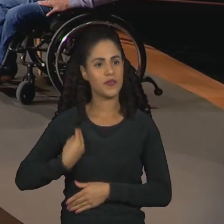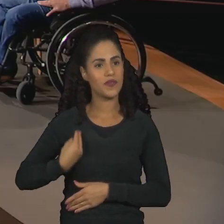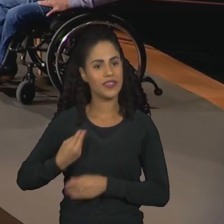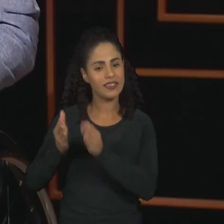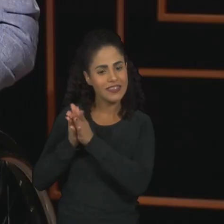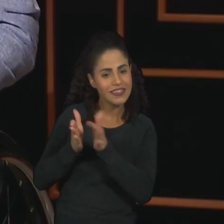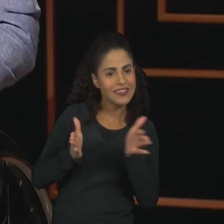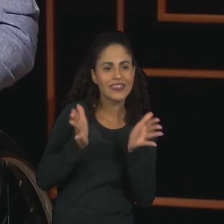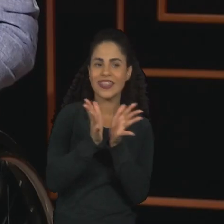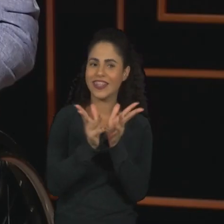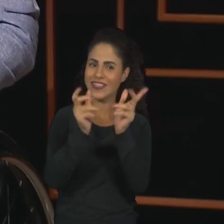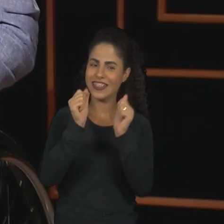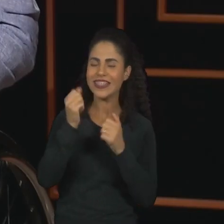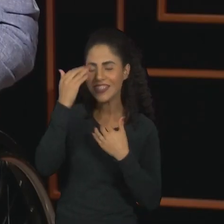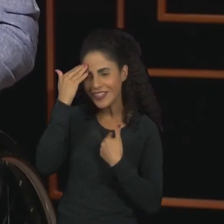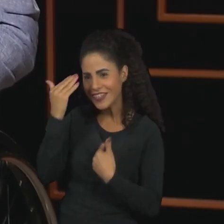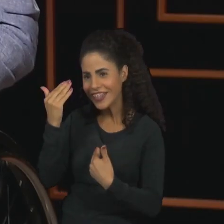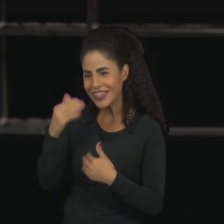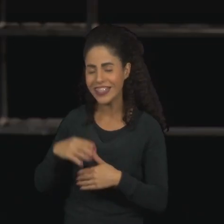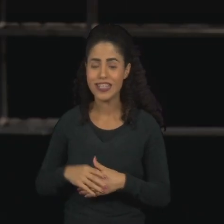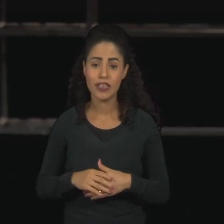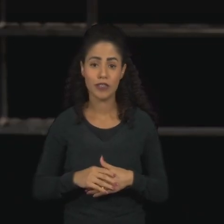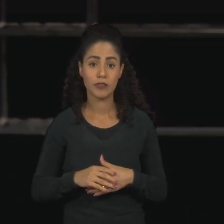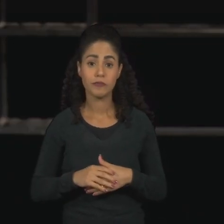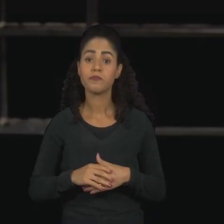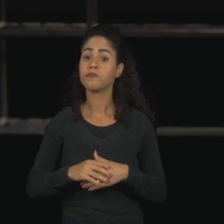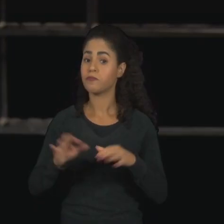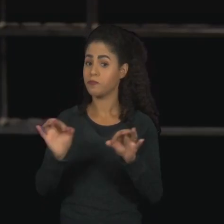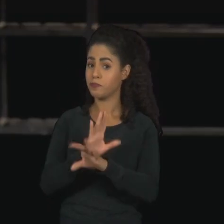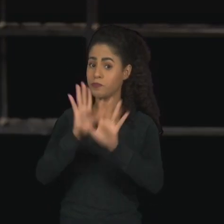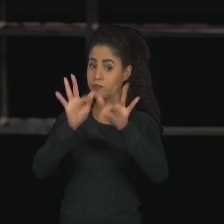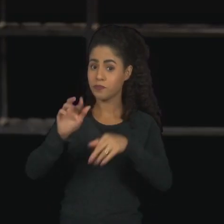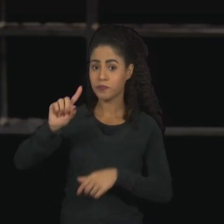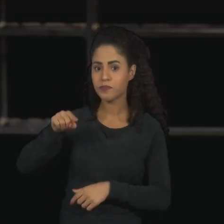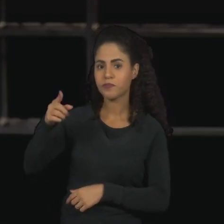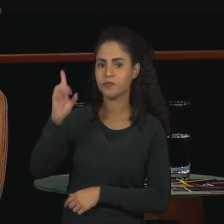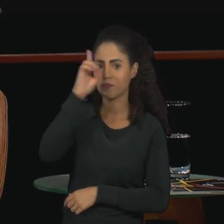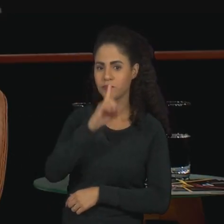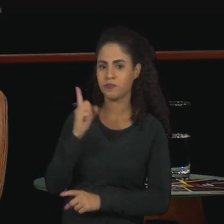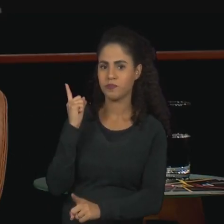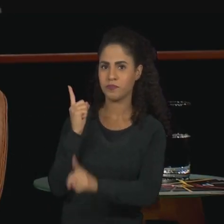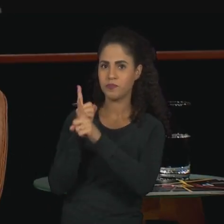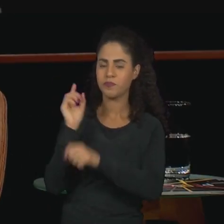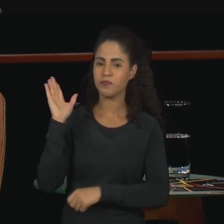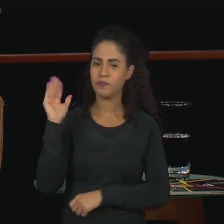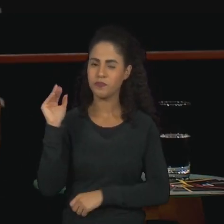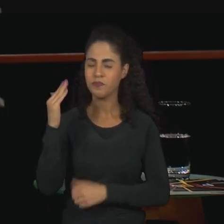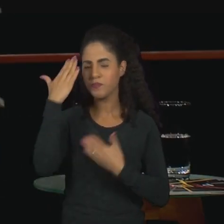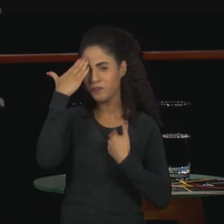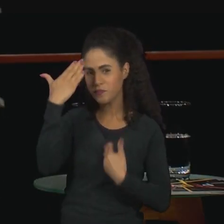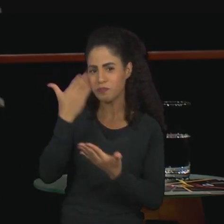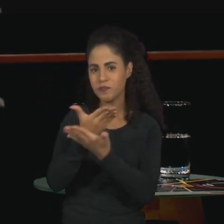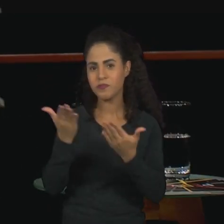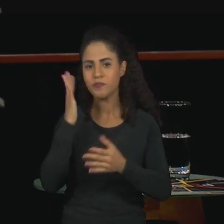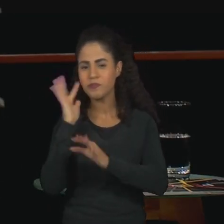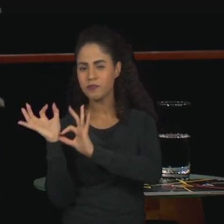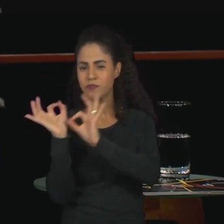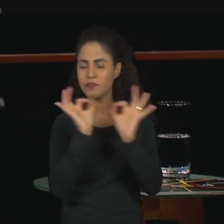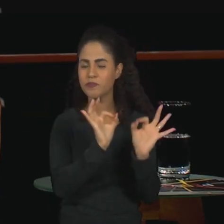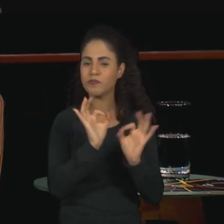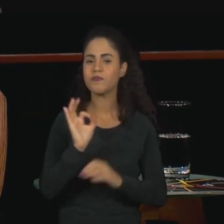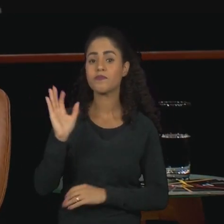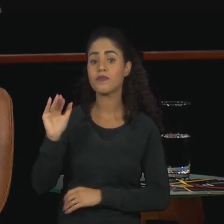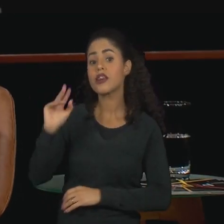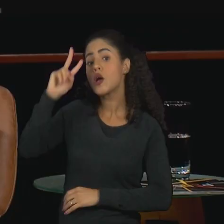que é maravilhosa. Obrigado. Bom, e a gente fica por aqui e se vê no próximo domingo. Até lá, muito obrigado a todos que acompanharam o nosso